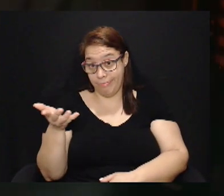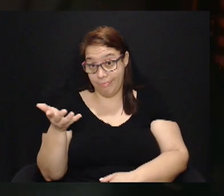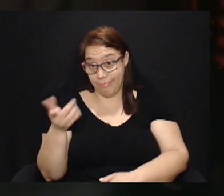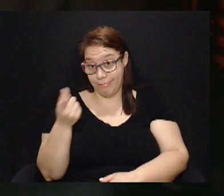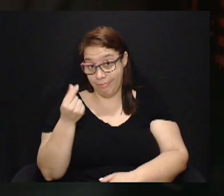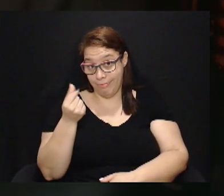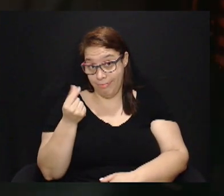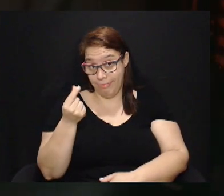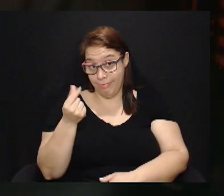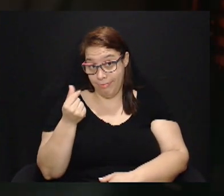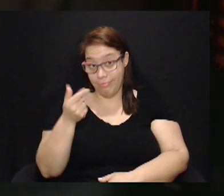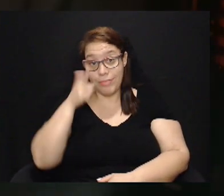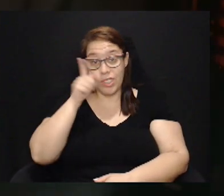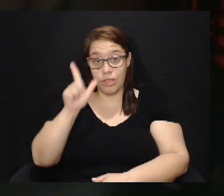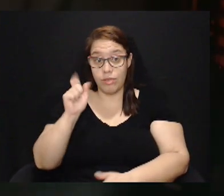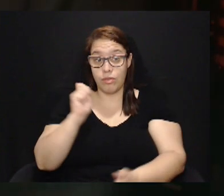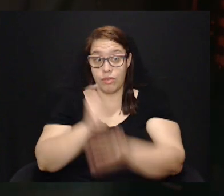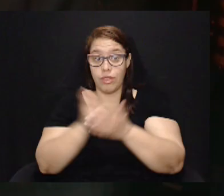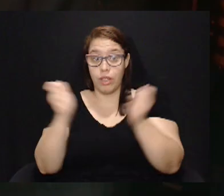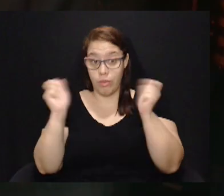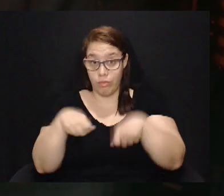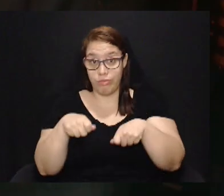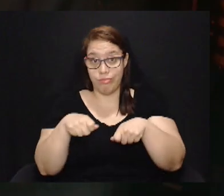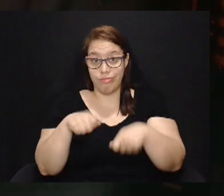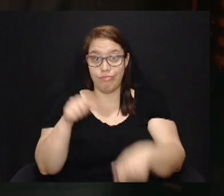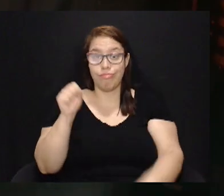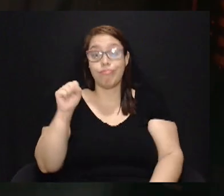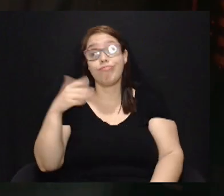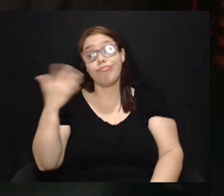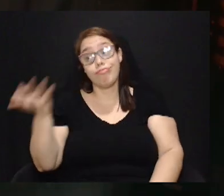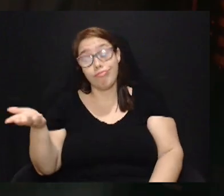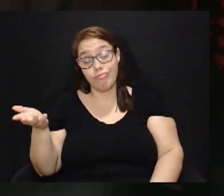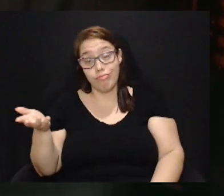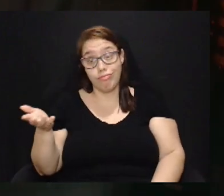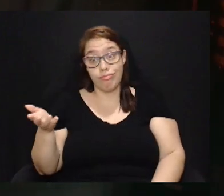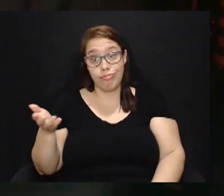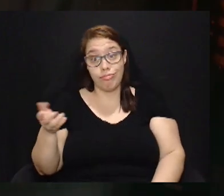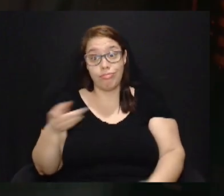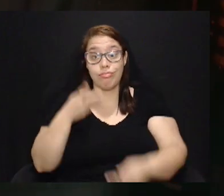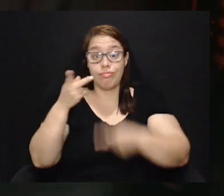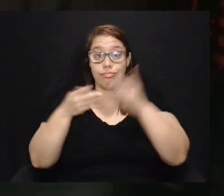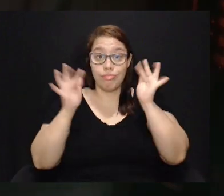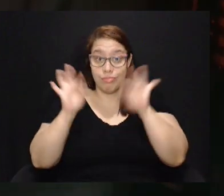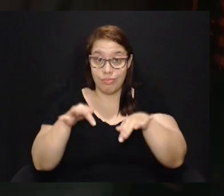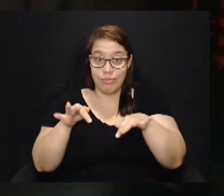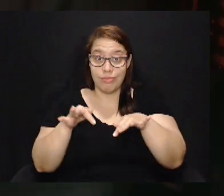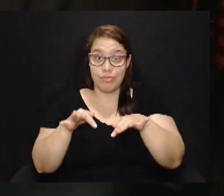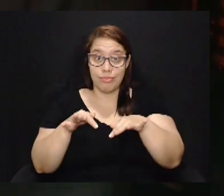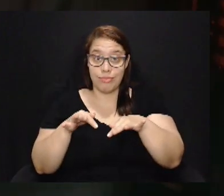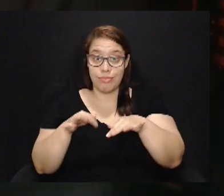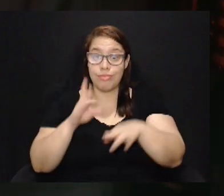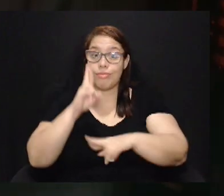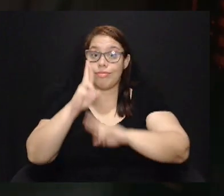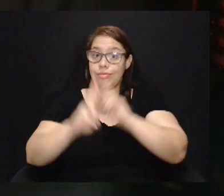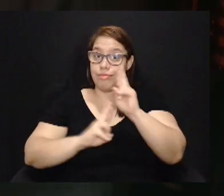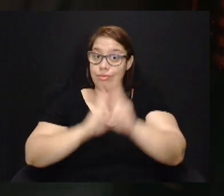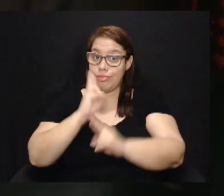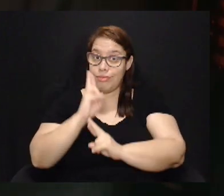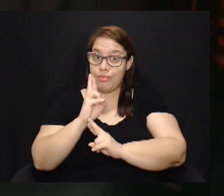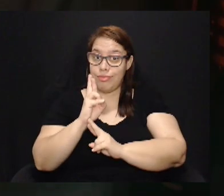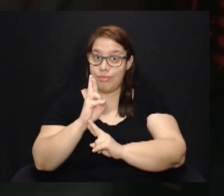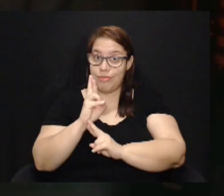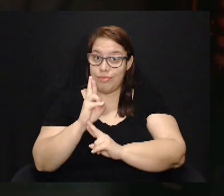no nosso bolso, é possível? Então, a gente vai para as considerações finais e a resposta dos nossos